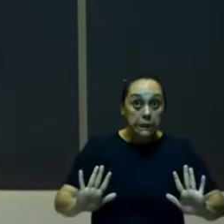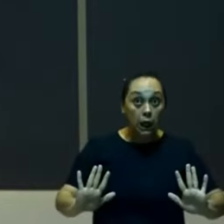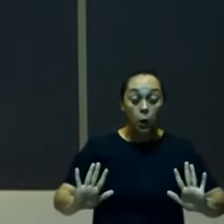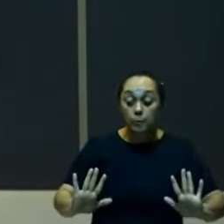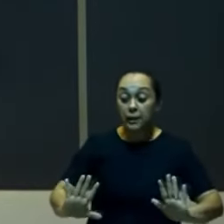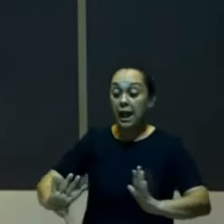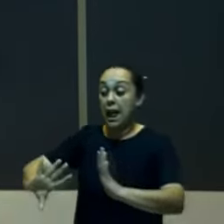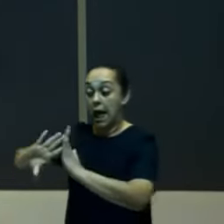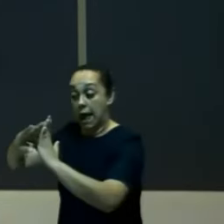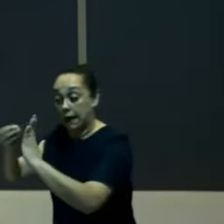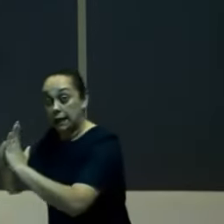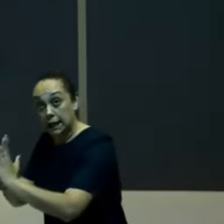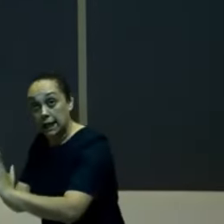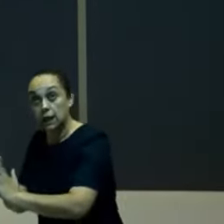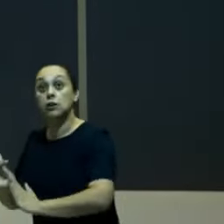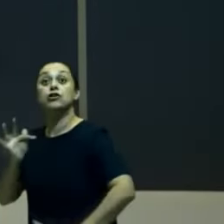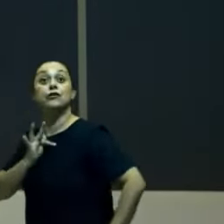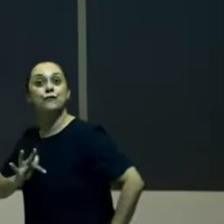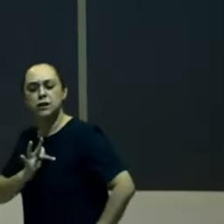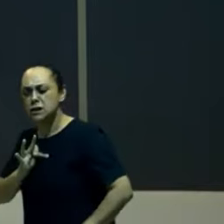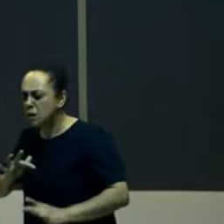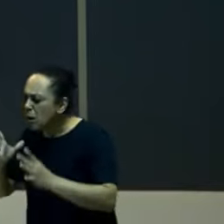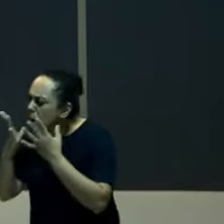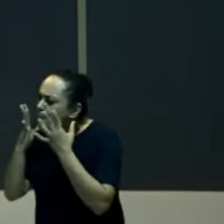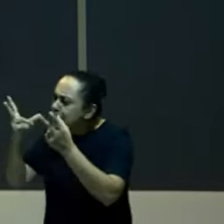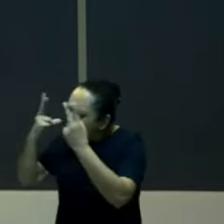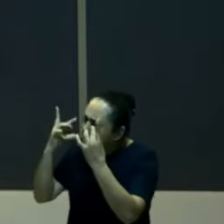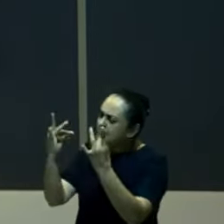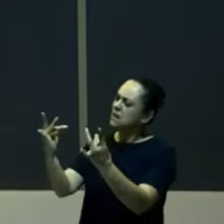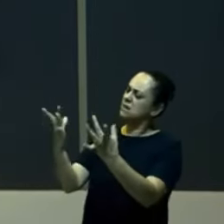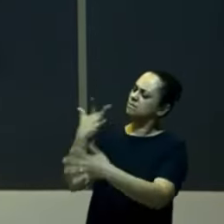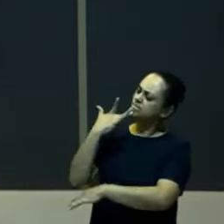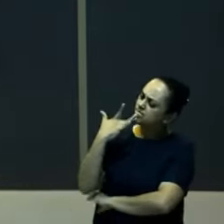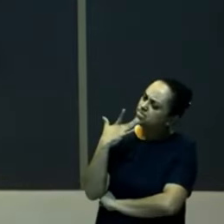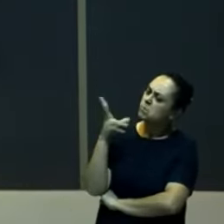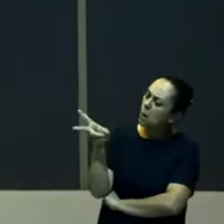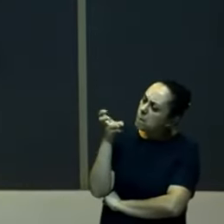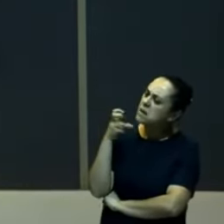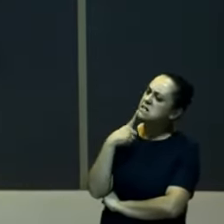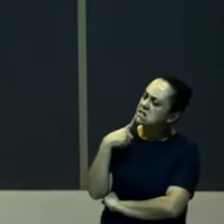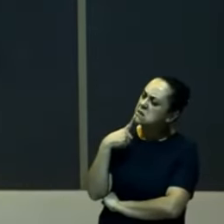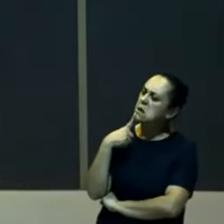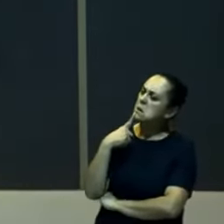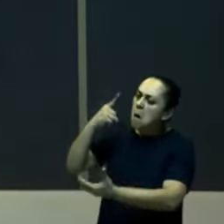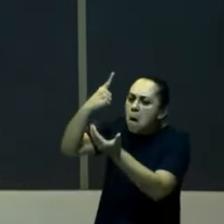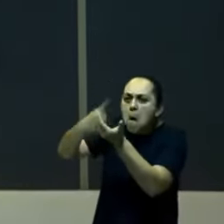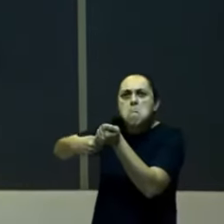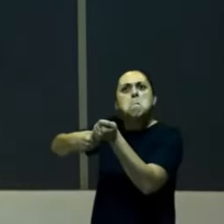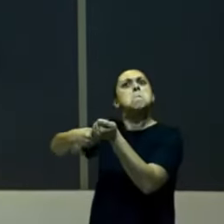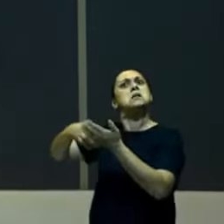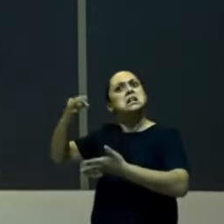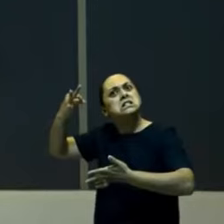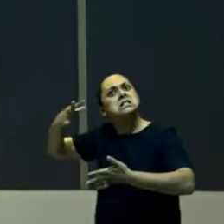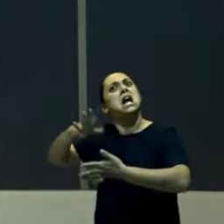atenção, porque era uma igreja comprometida. É uma igreja que, mesmo